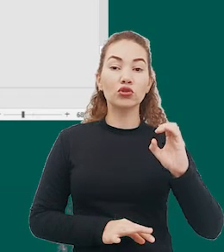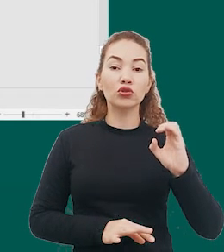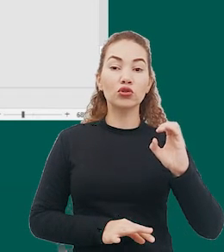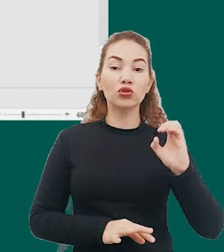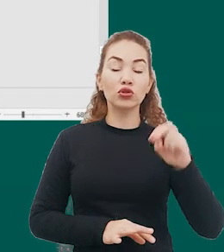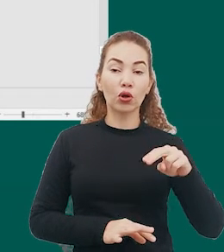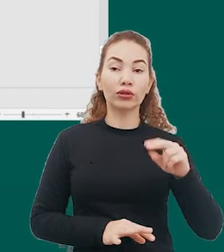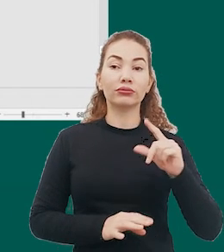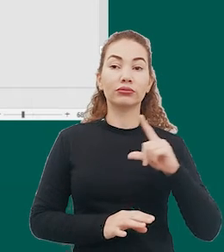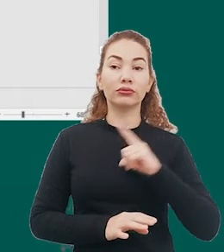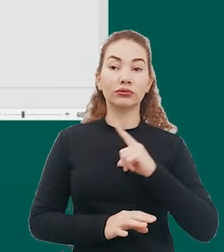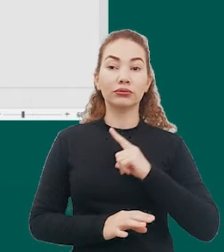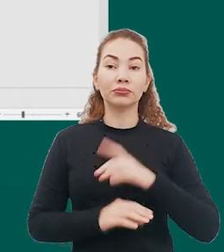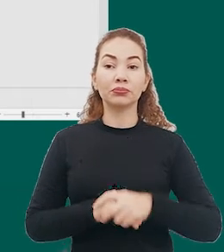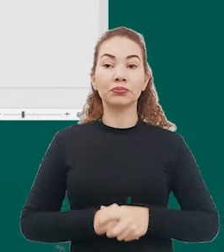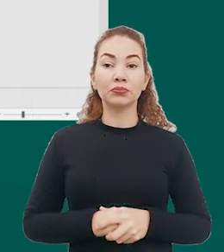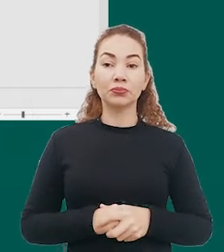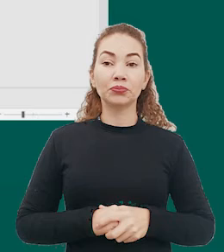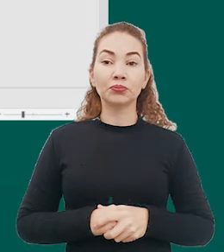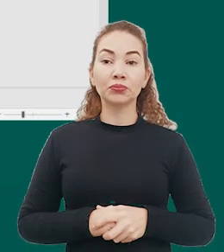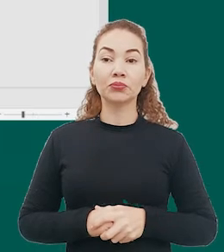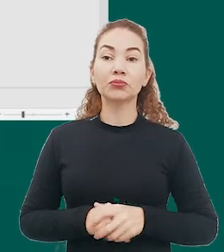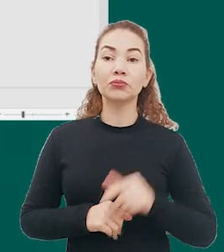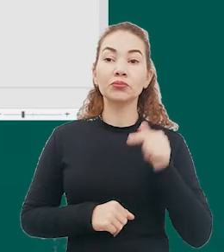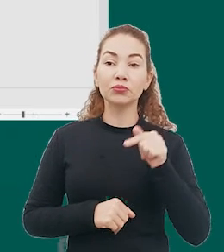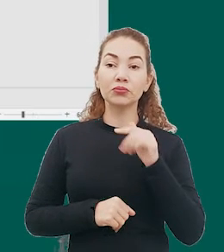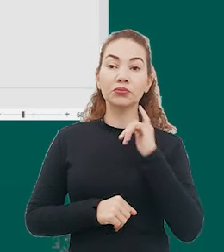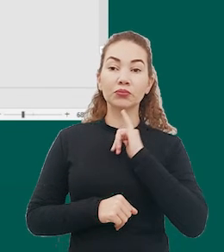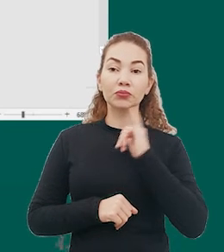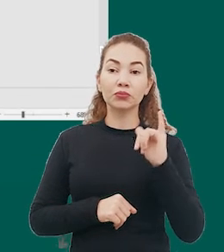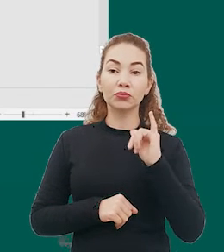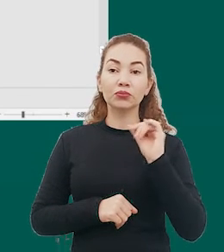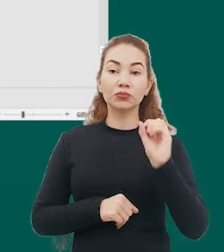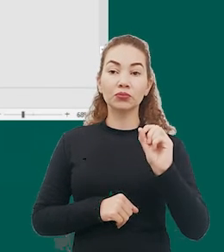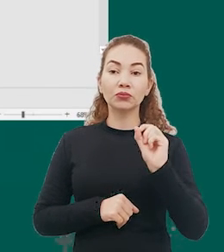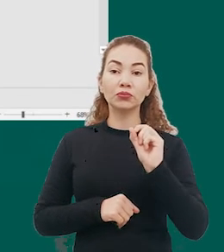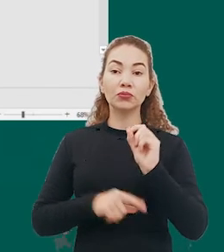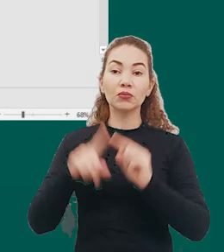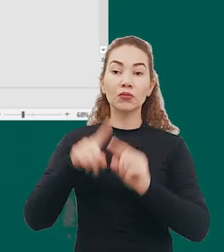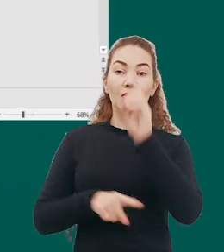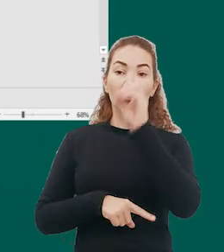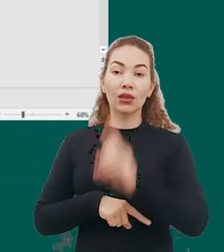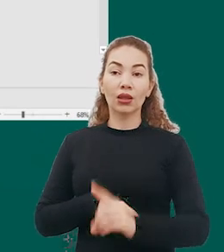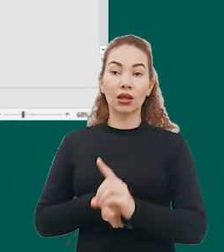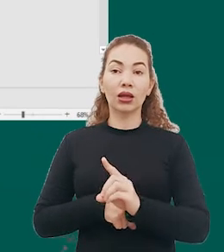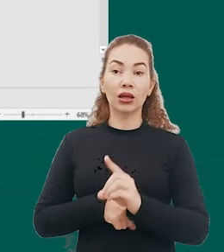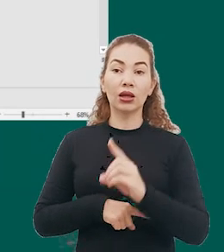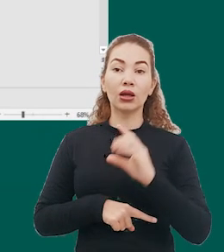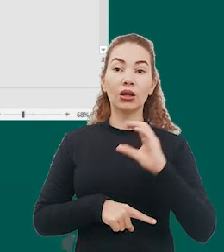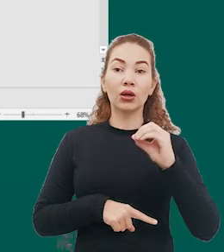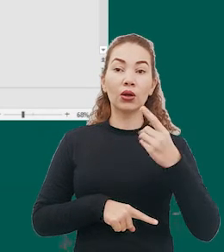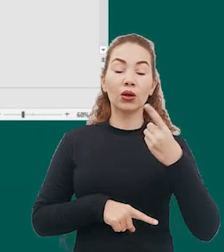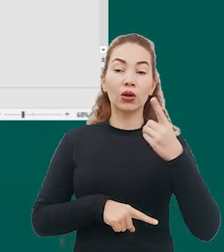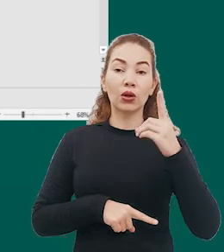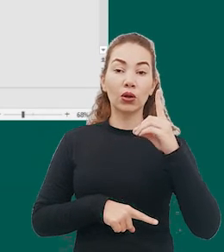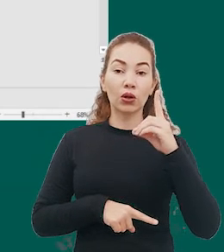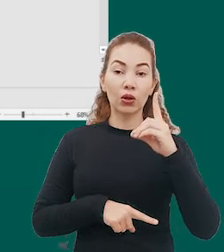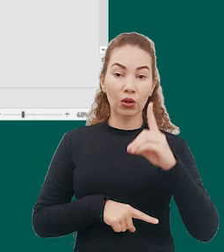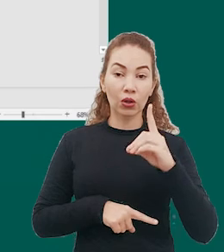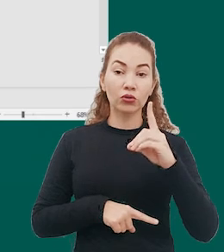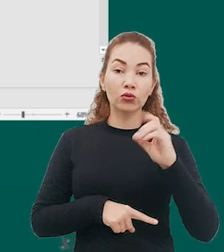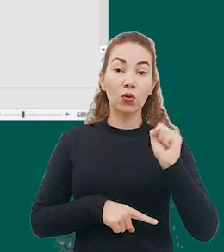o criptoativo Bitcoin será informado em bens ou direitos com o código